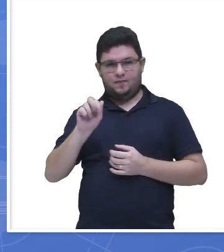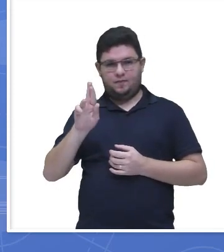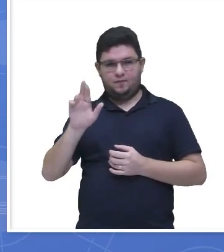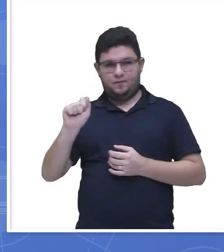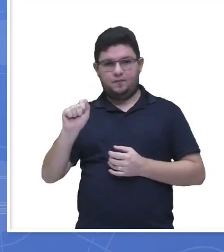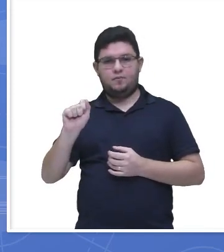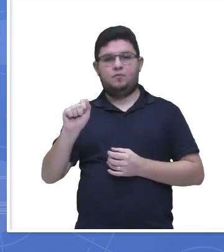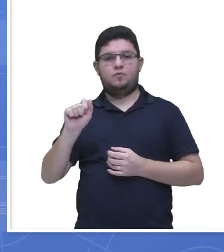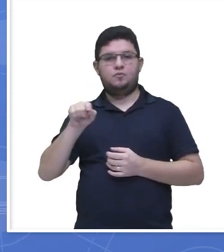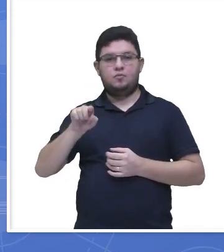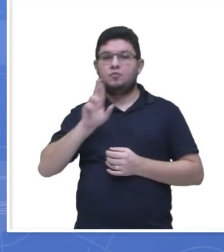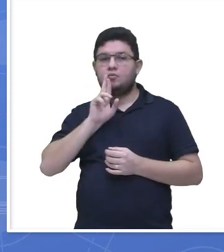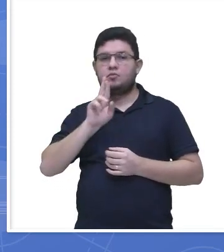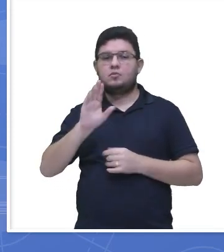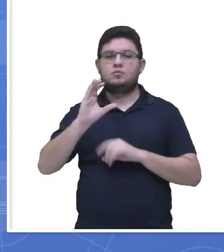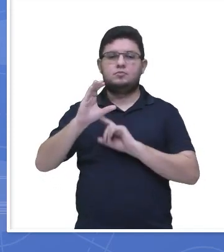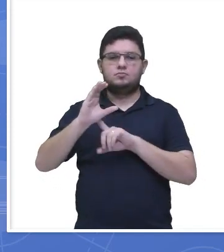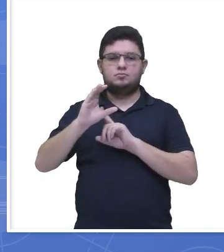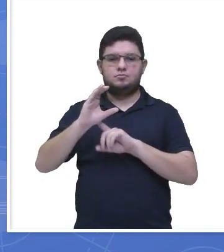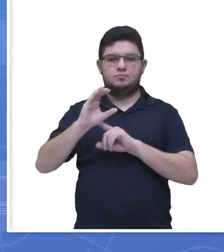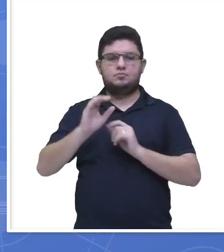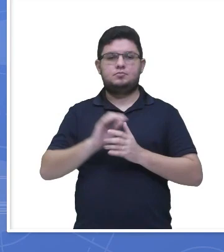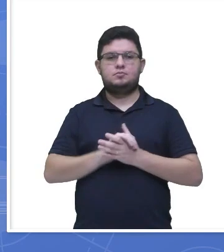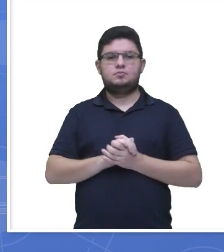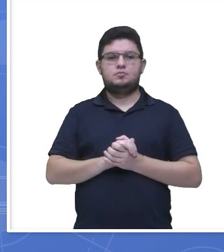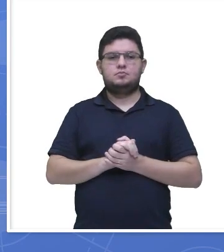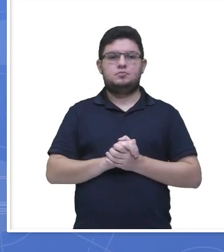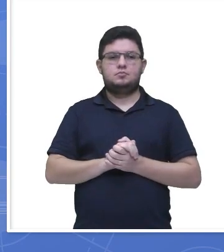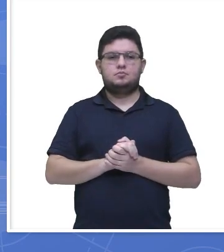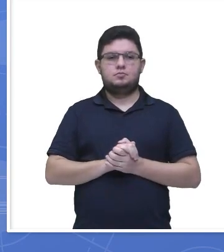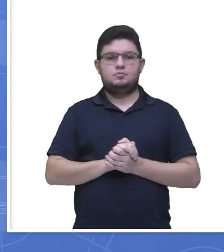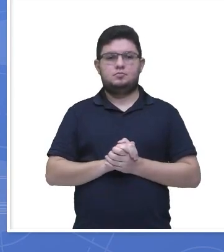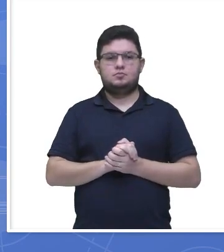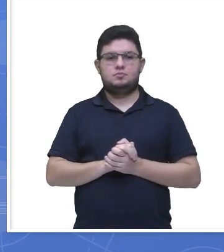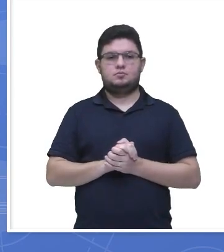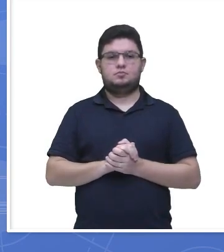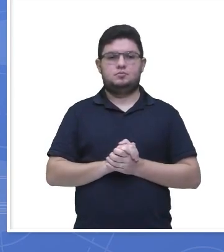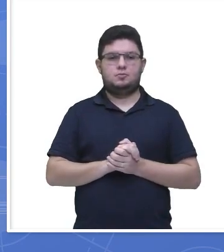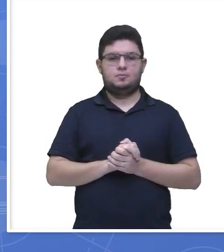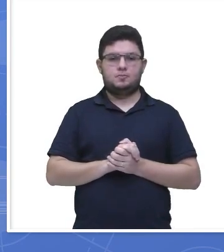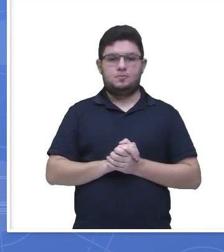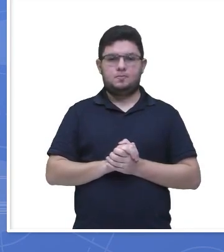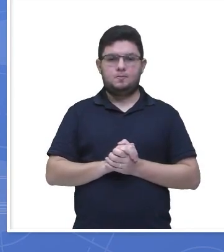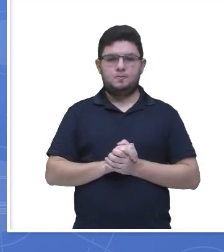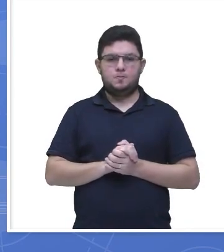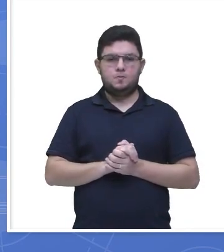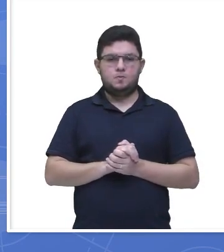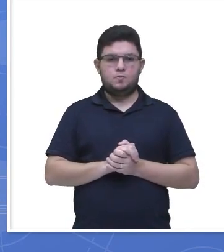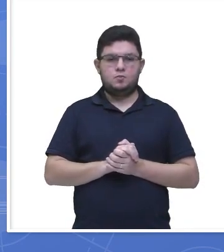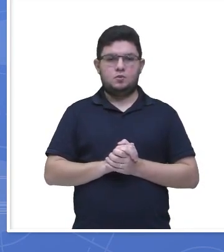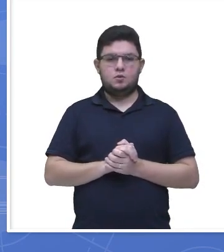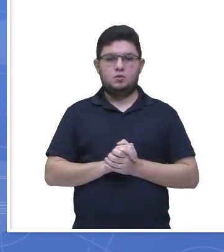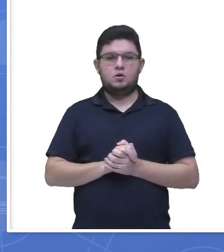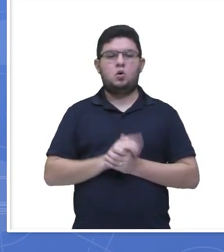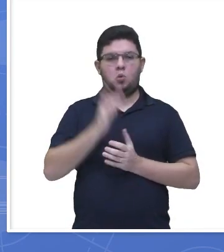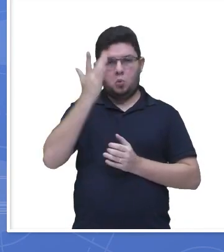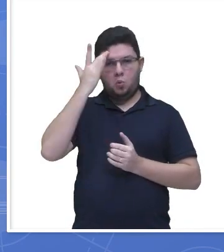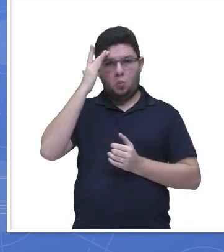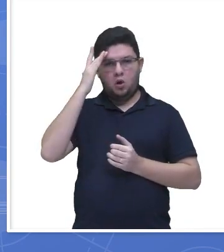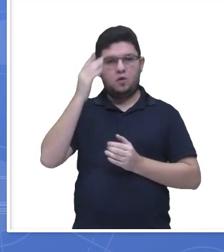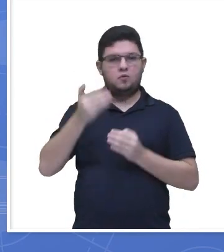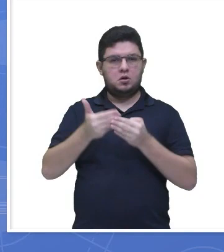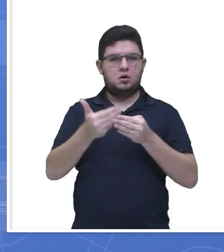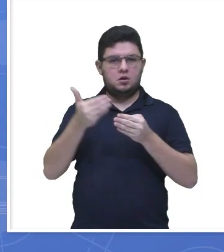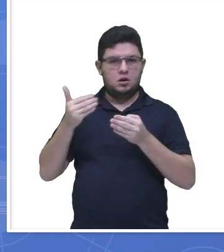né? Colocou aqui, não, essa aqui eu acho que foi da última, né, que vocês estavam aí assistindo, não é isso?